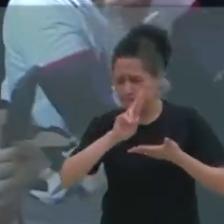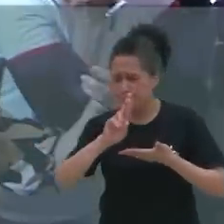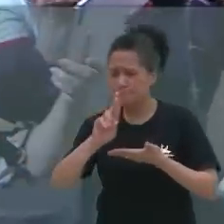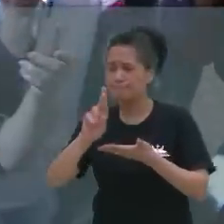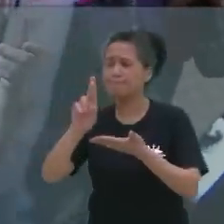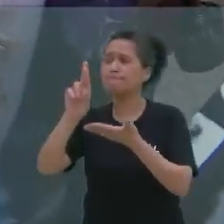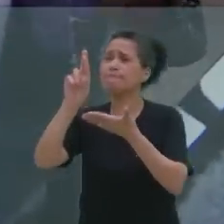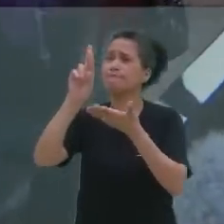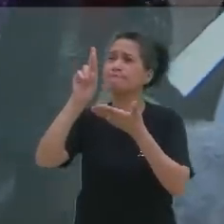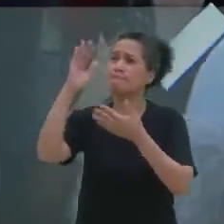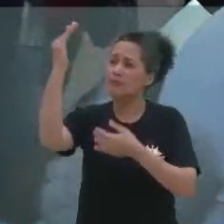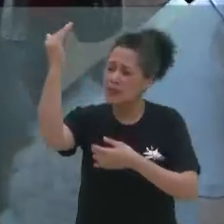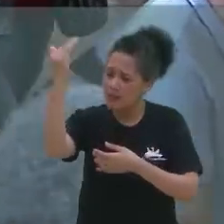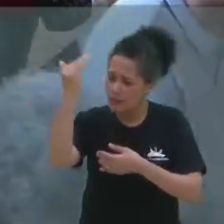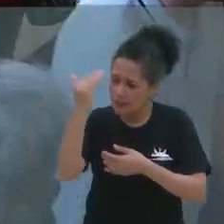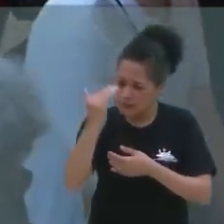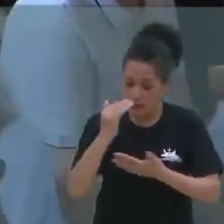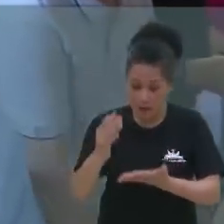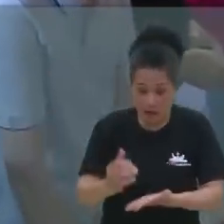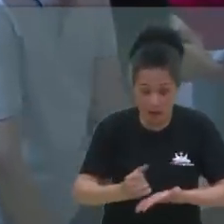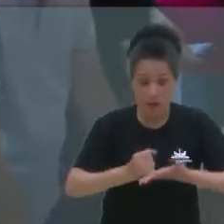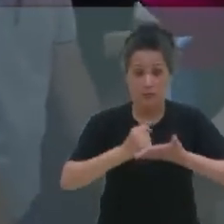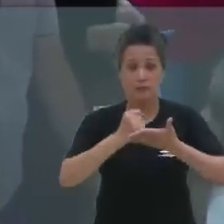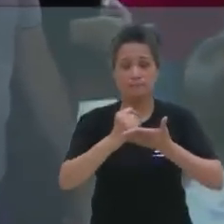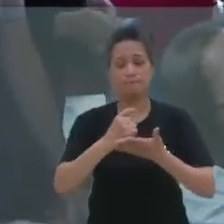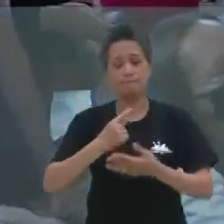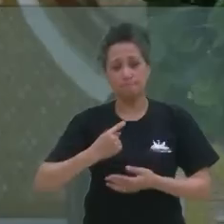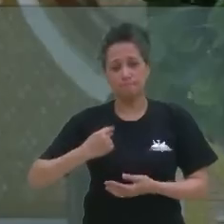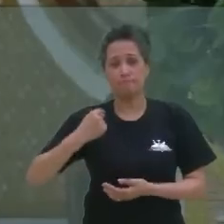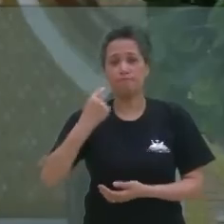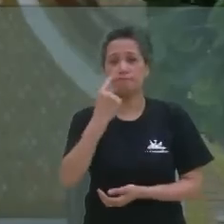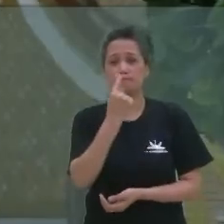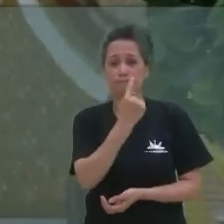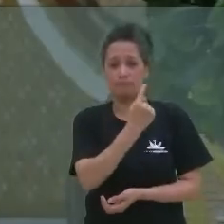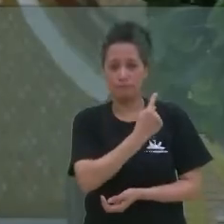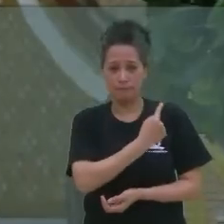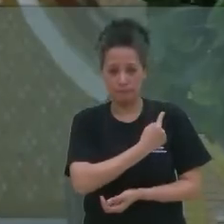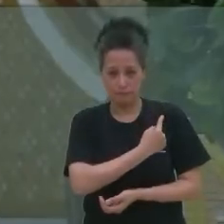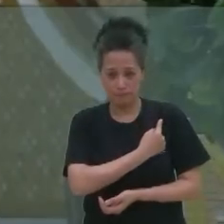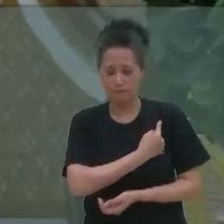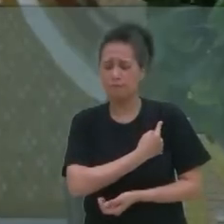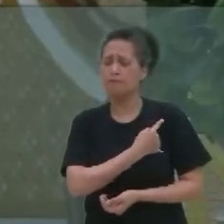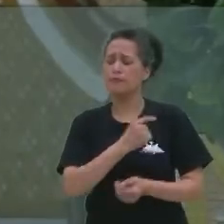Senhor, vem nos salvar.